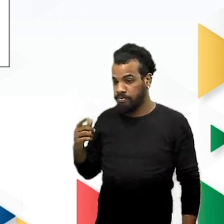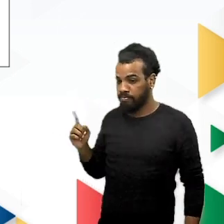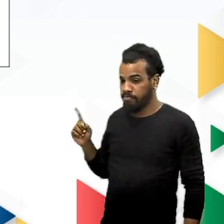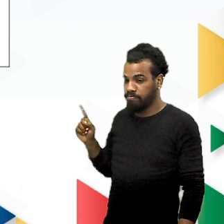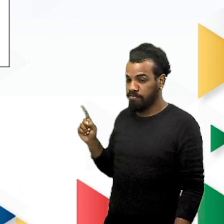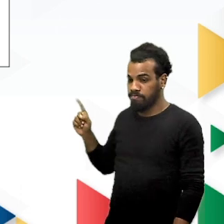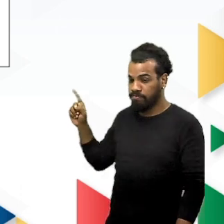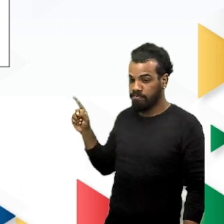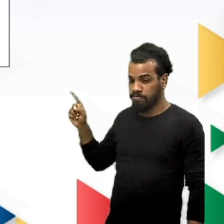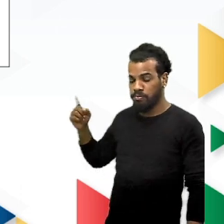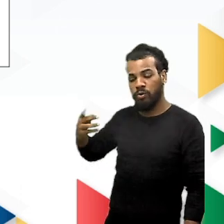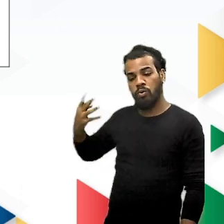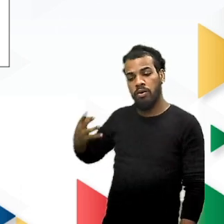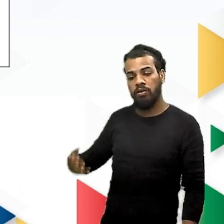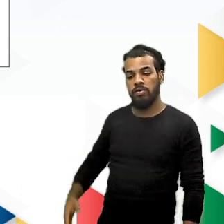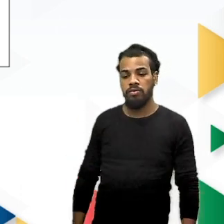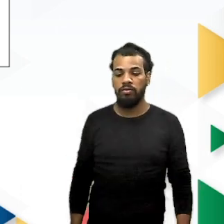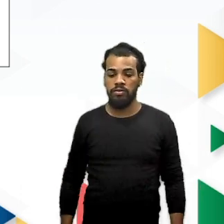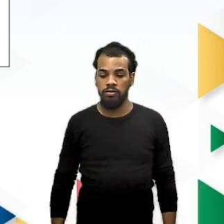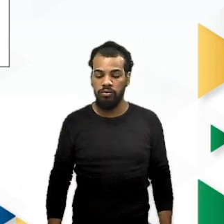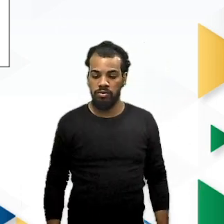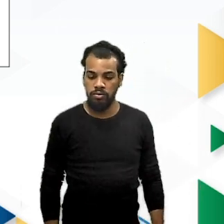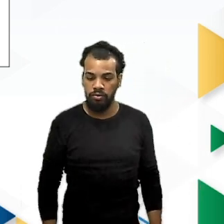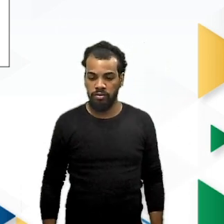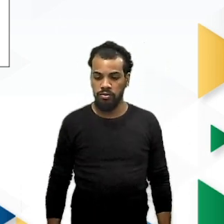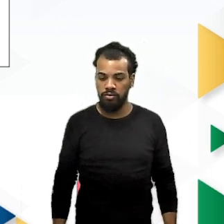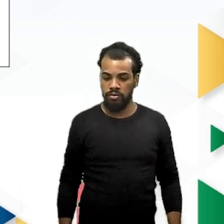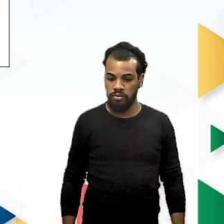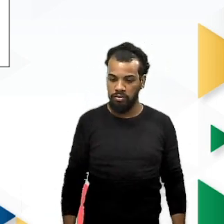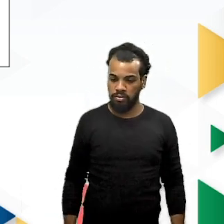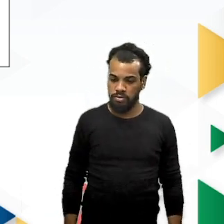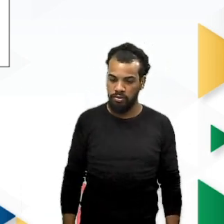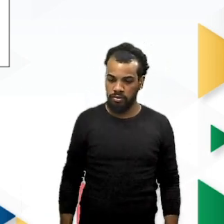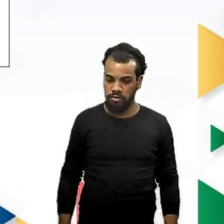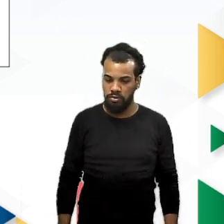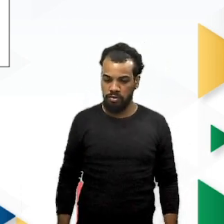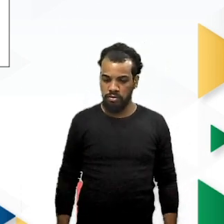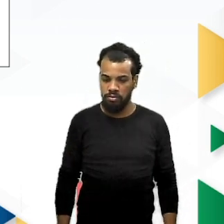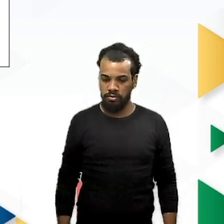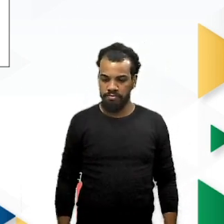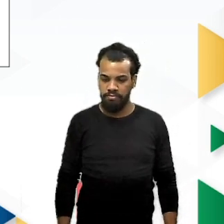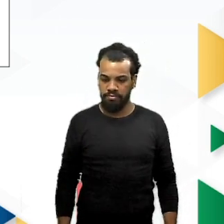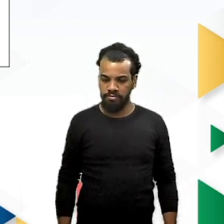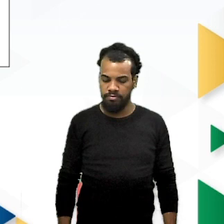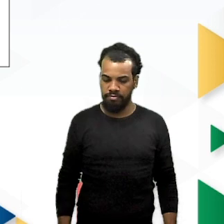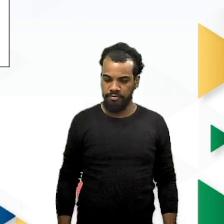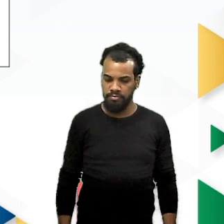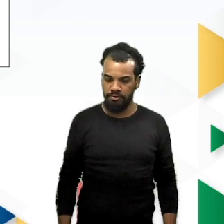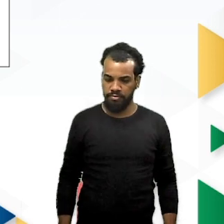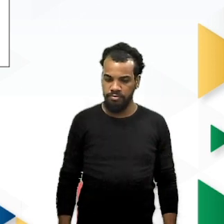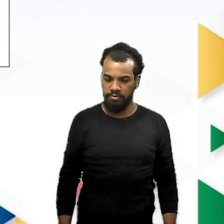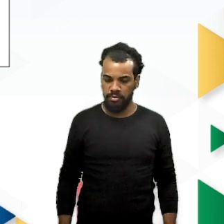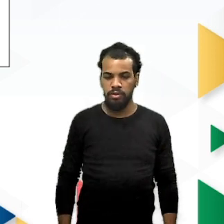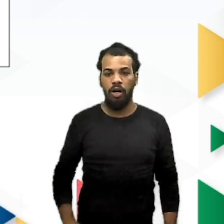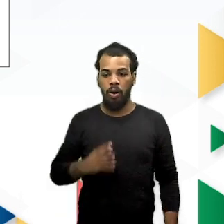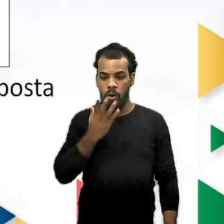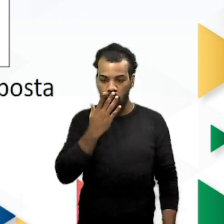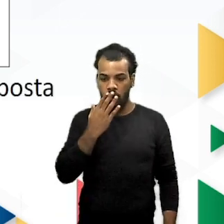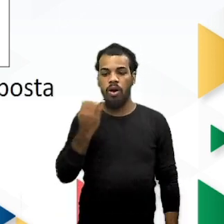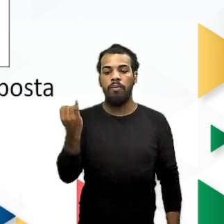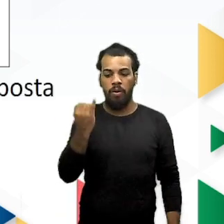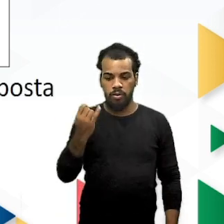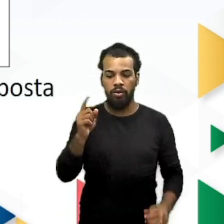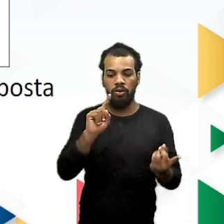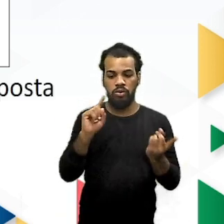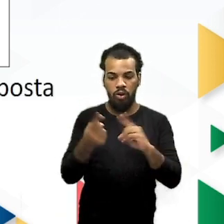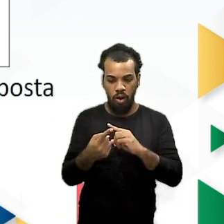quarto, né? O que era preto vai ficar branco. Então, a cor importa sim, tá? Ela é oposta,